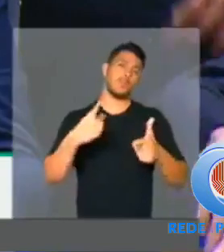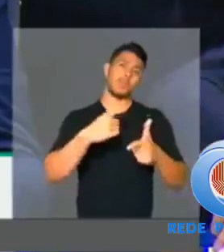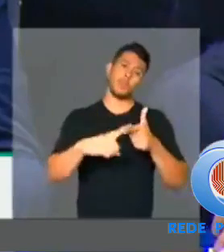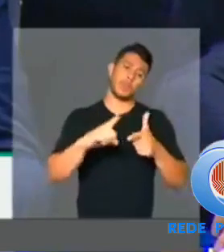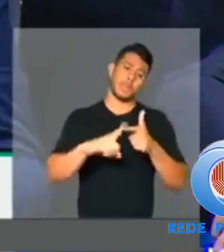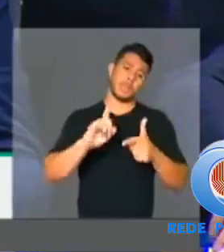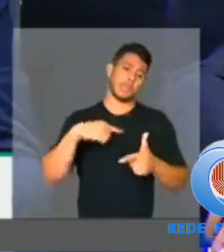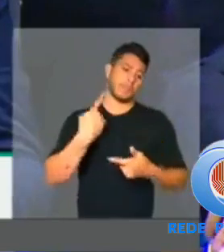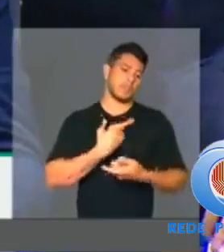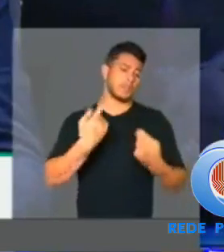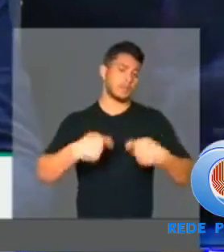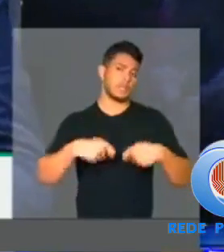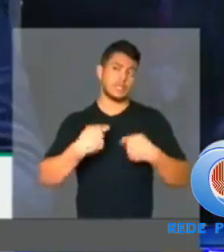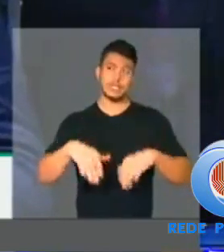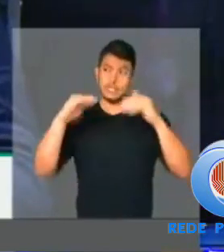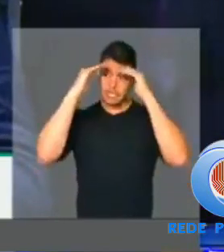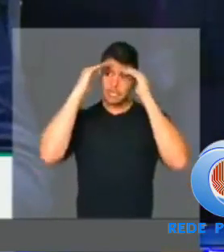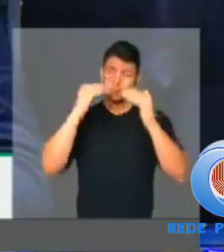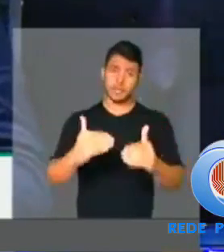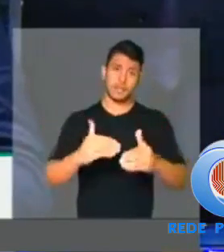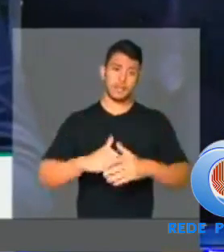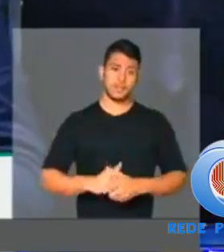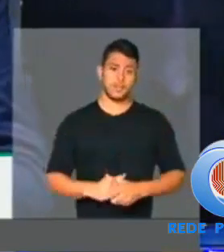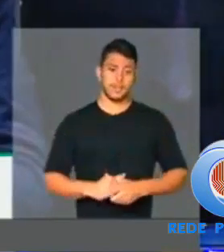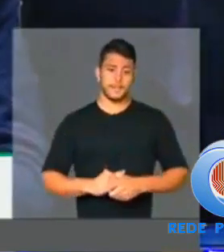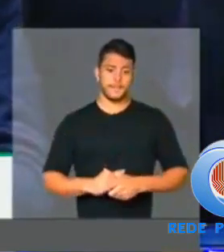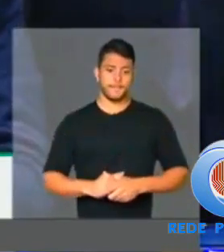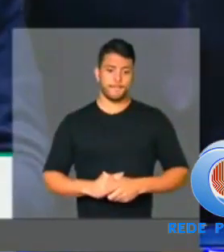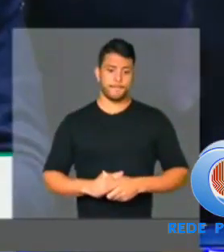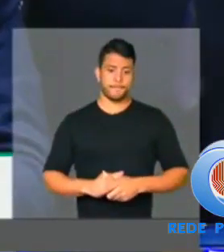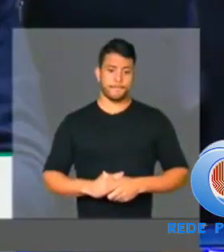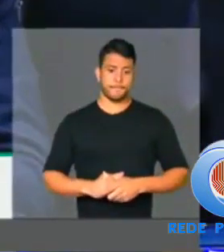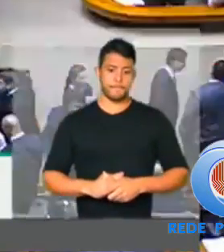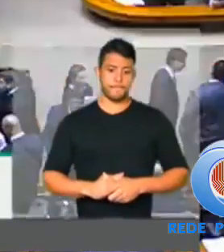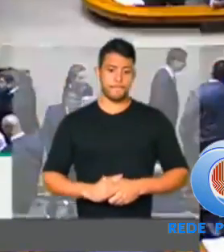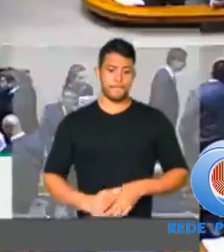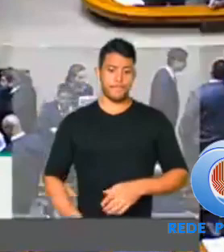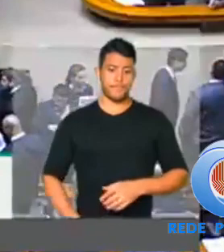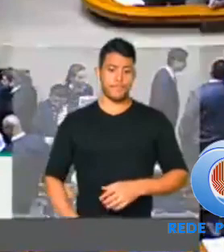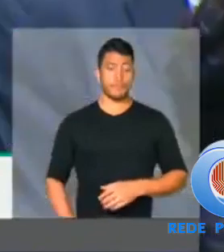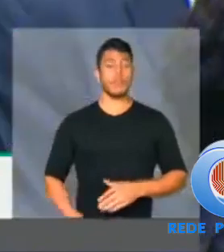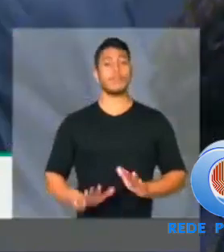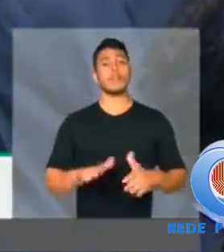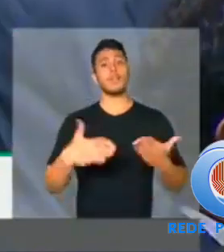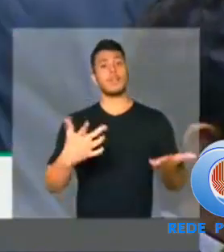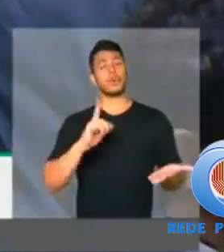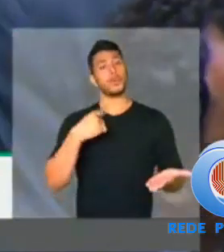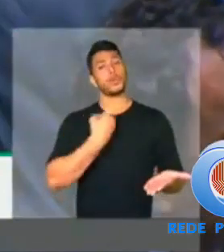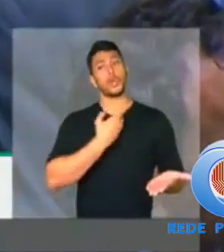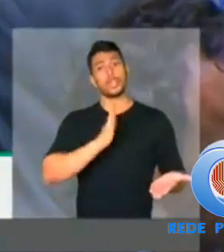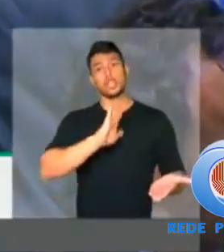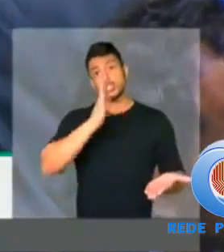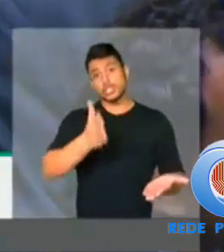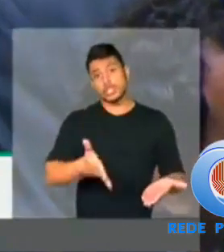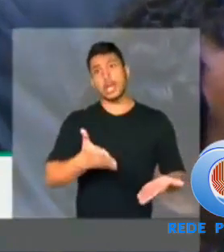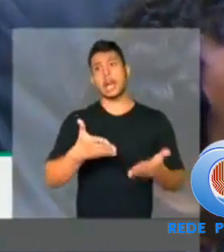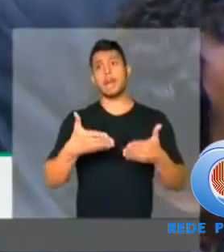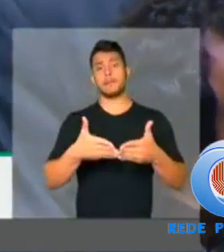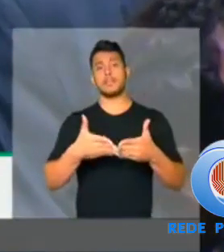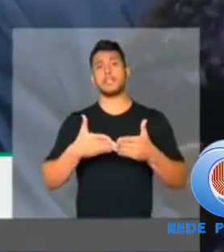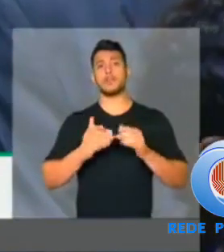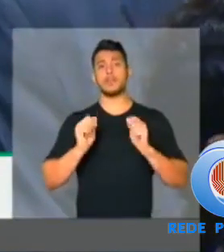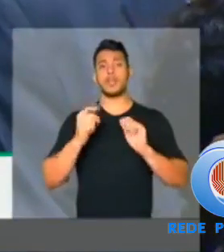cristã respeitada. Mas isso já é permitido para o trabalhador. Nós mesmos já apresentamos, inclusive em legislatura passada,